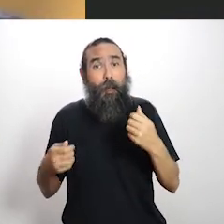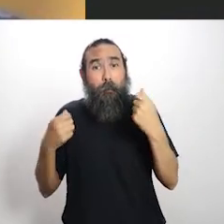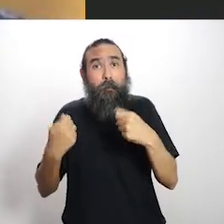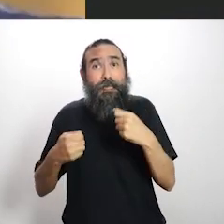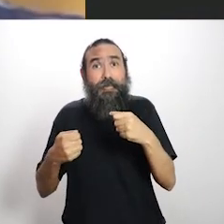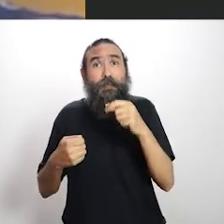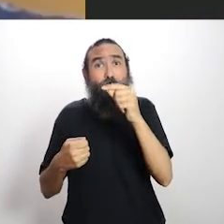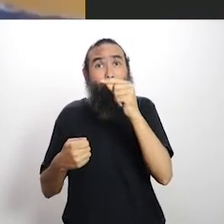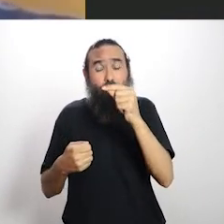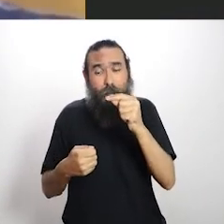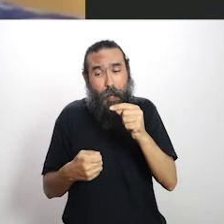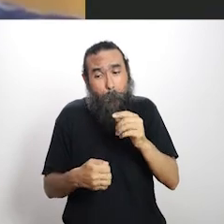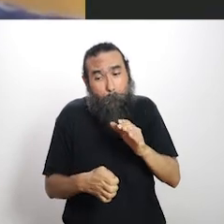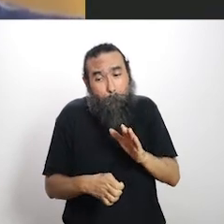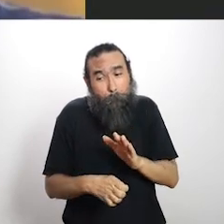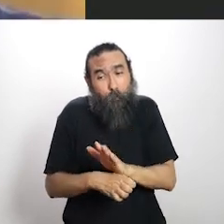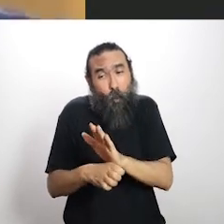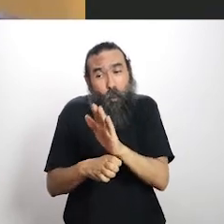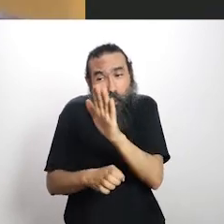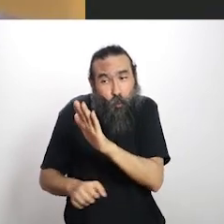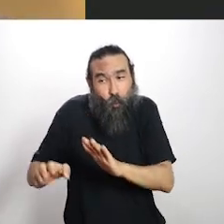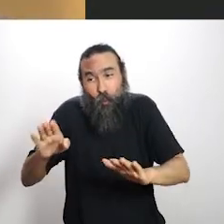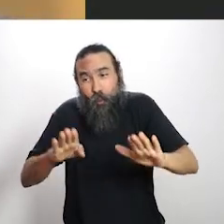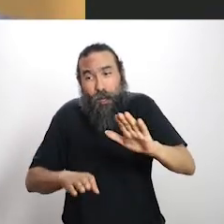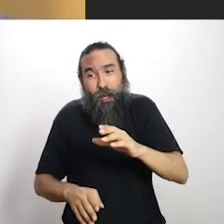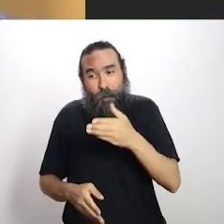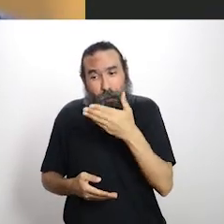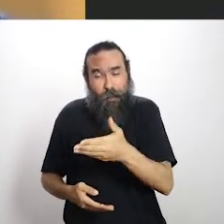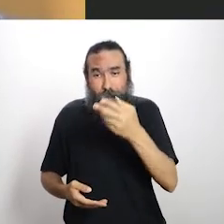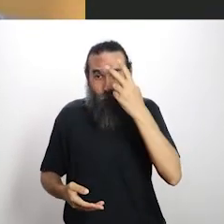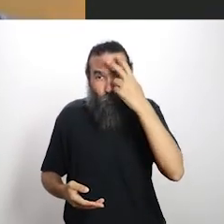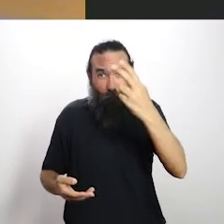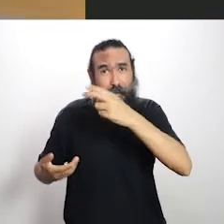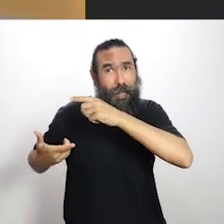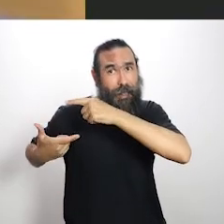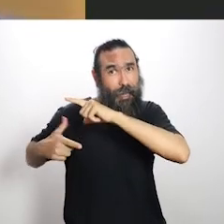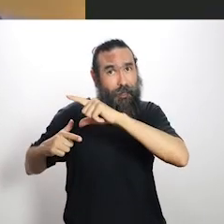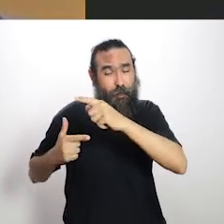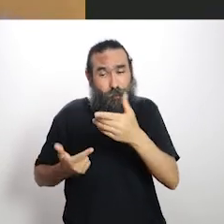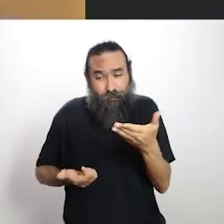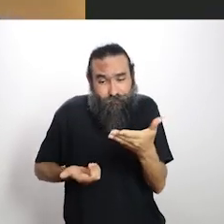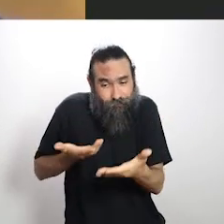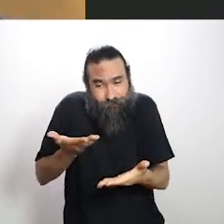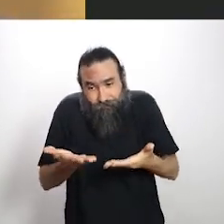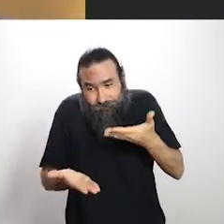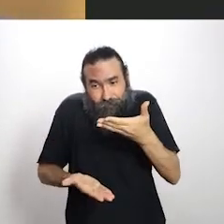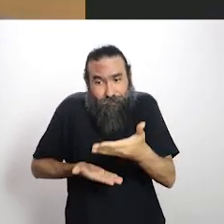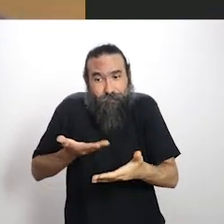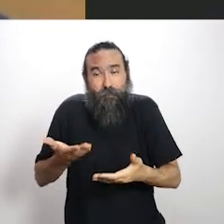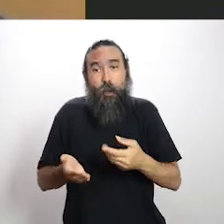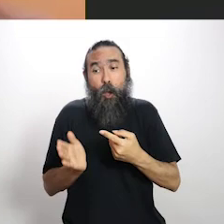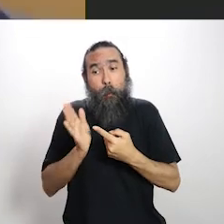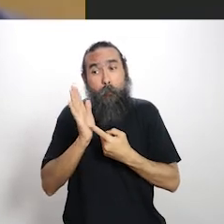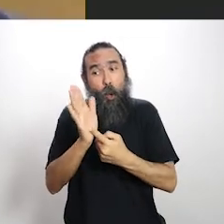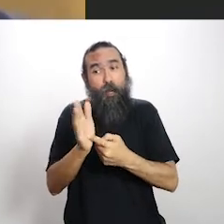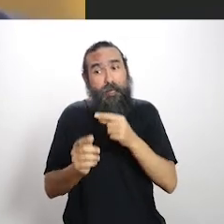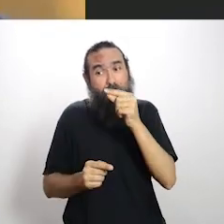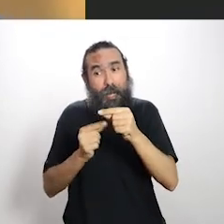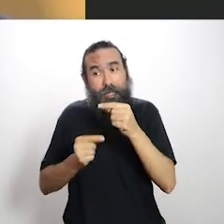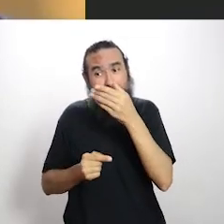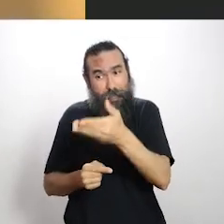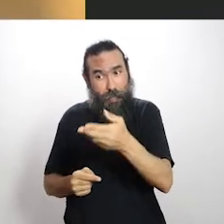a que eles se inscrevam no cadastro e apresentem propostas é isso é dizer acho que